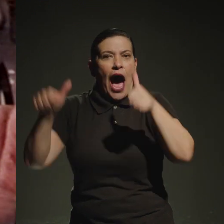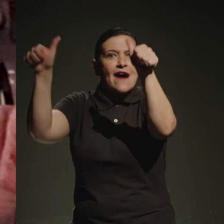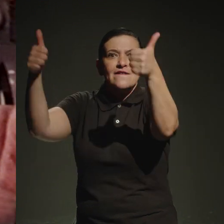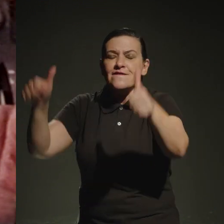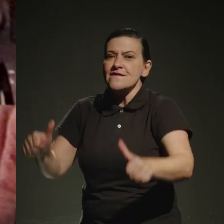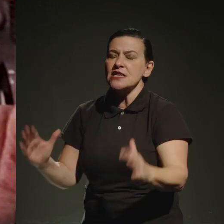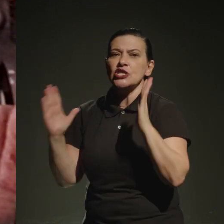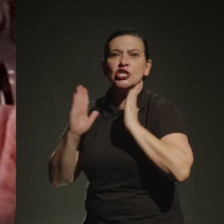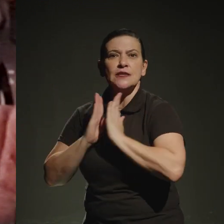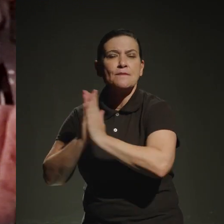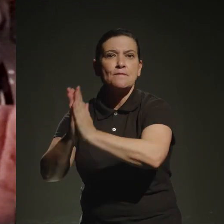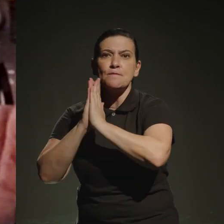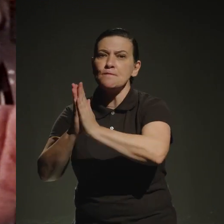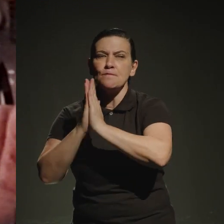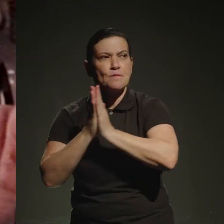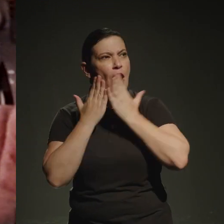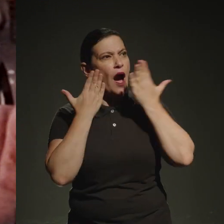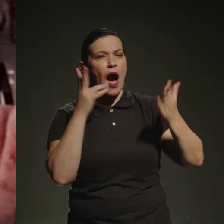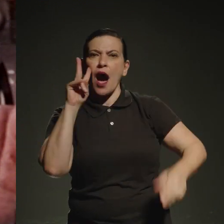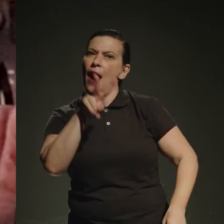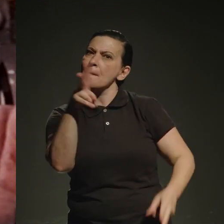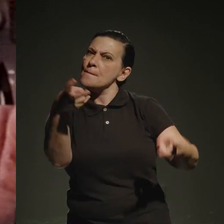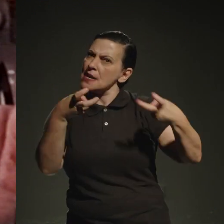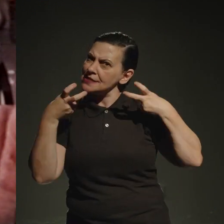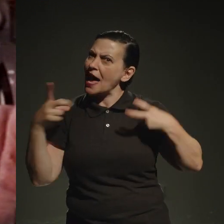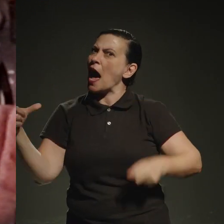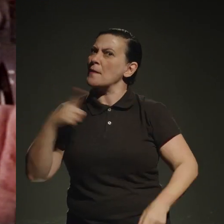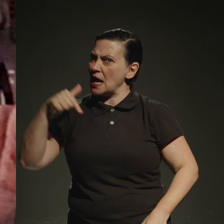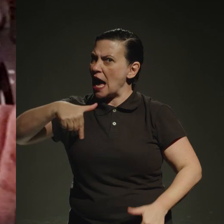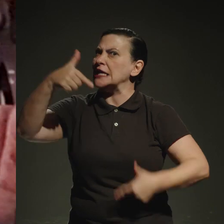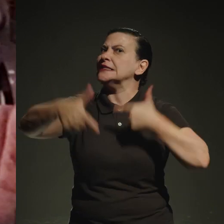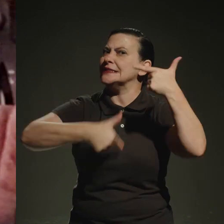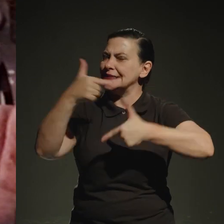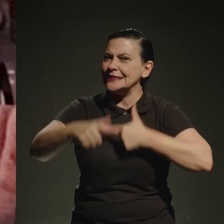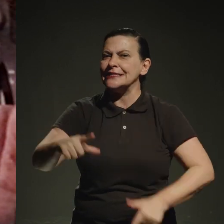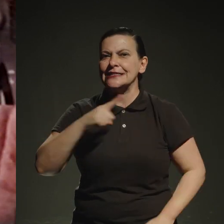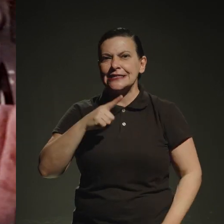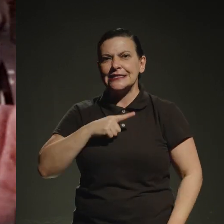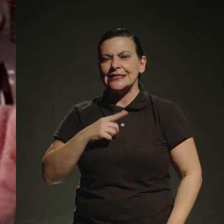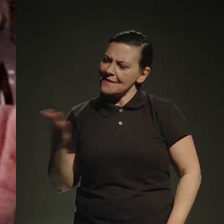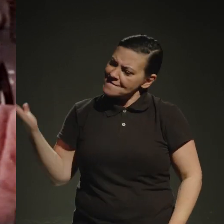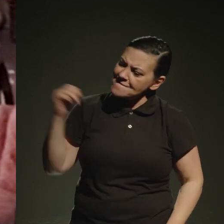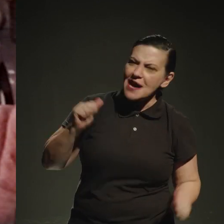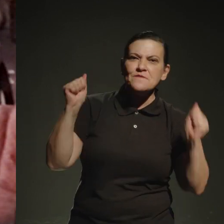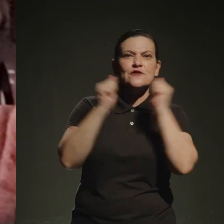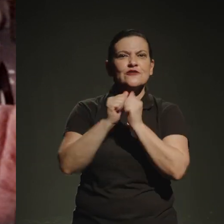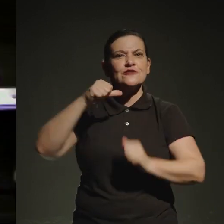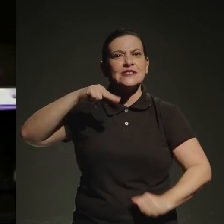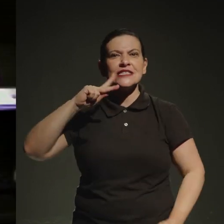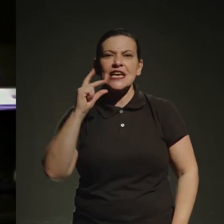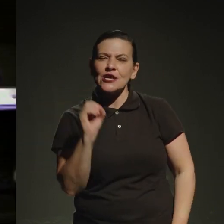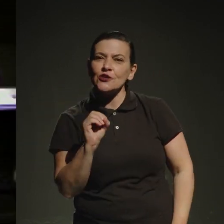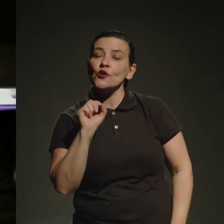De Maria Santíssima! Ulalá! Vejo que aqui temos a aventura da grossa! Arreta, amigo Sancho!